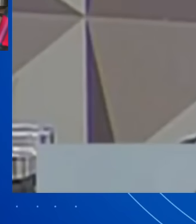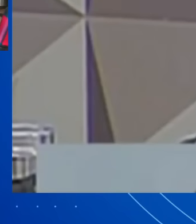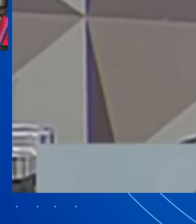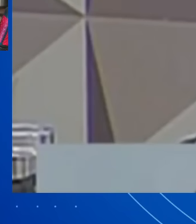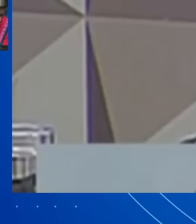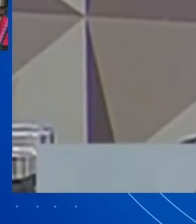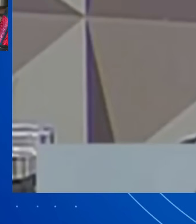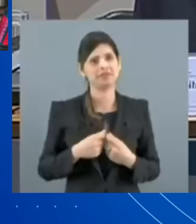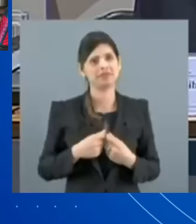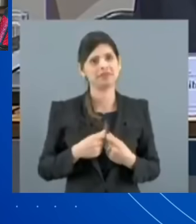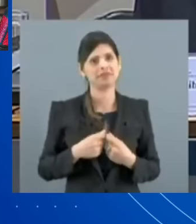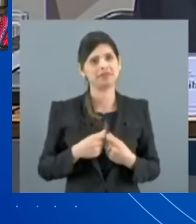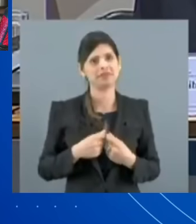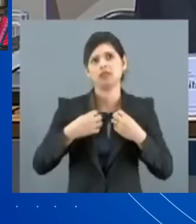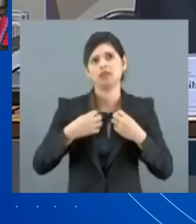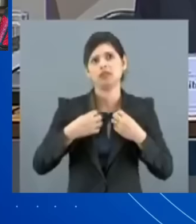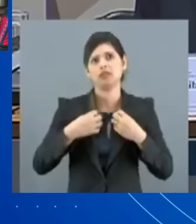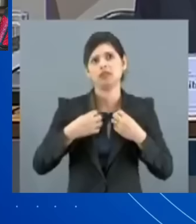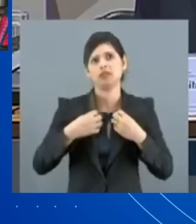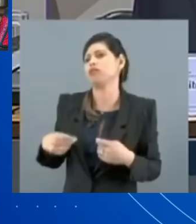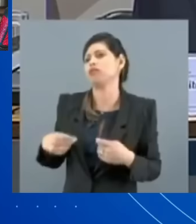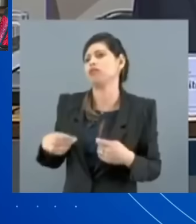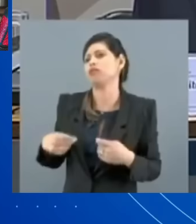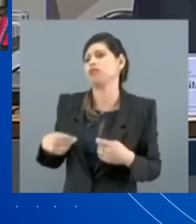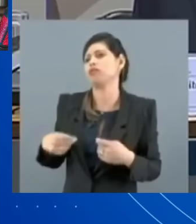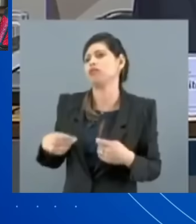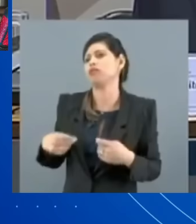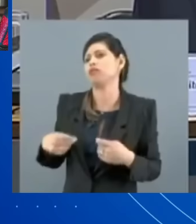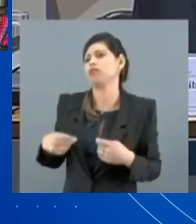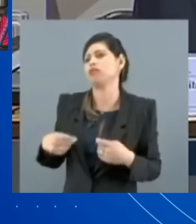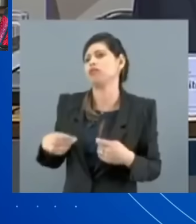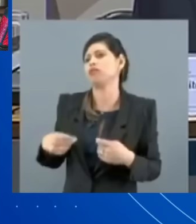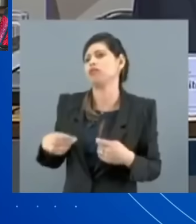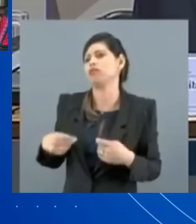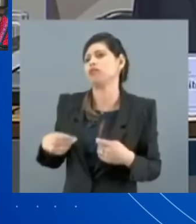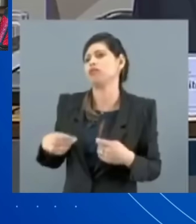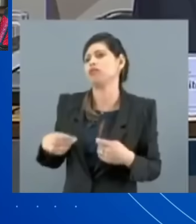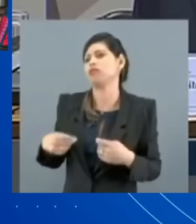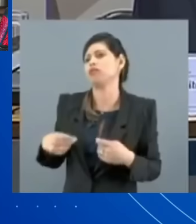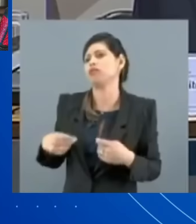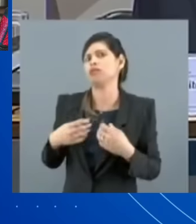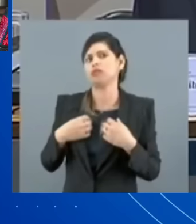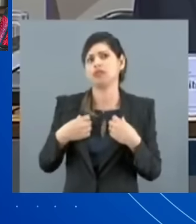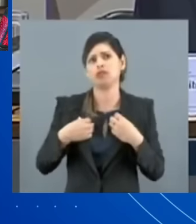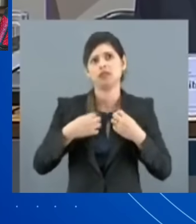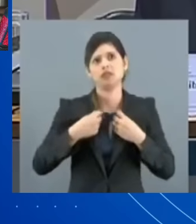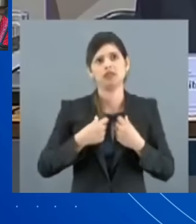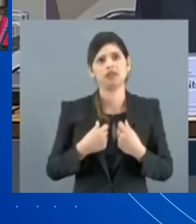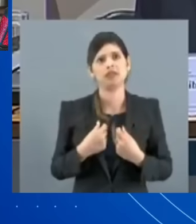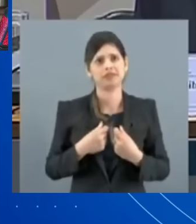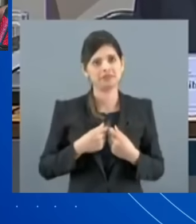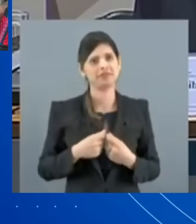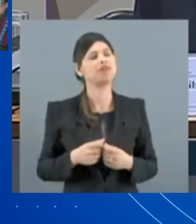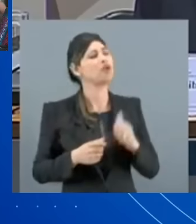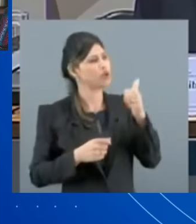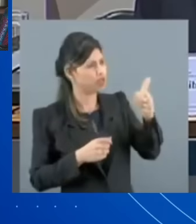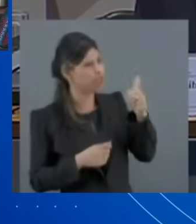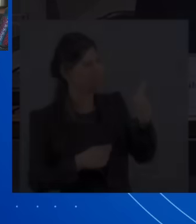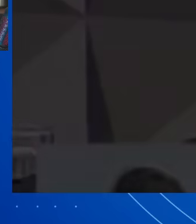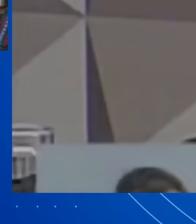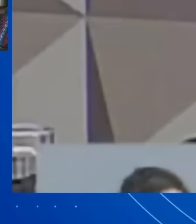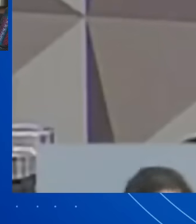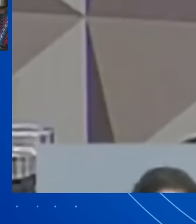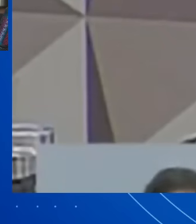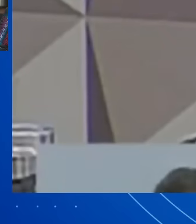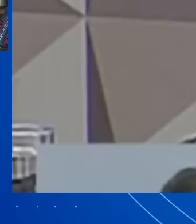Cadê a relatora? Se cuida aí, deputado, mas eu vou mandar procurar. Olha a cara do general. Vou mandar procurar.